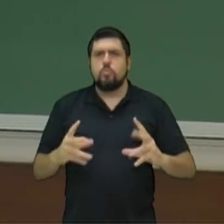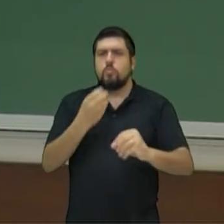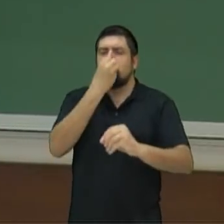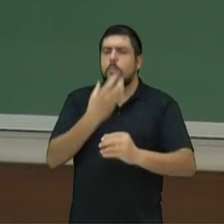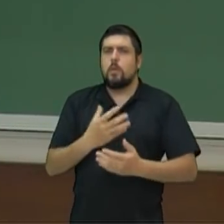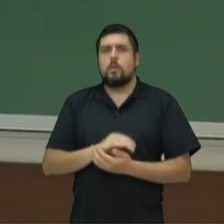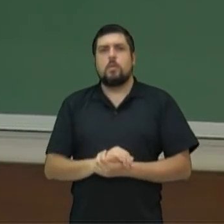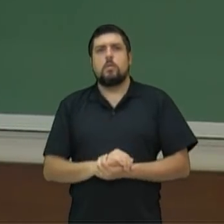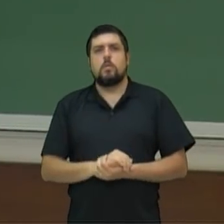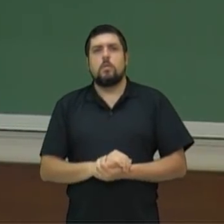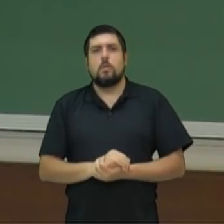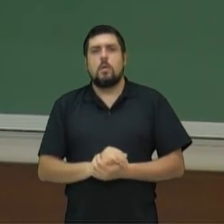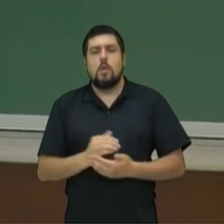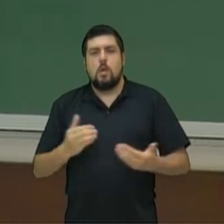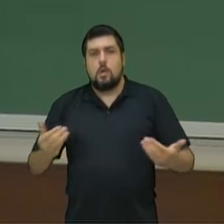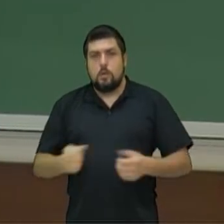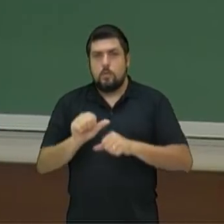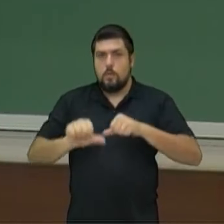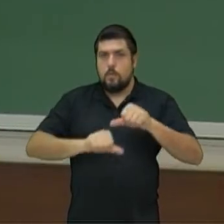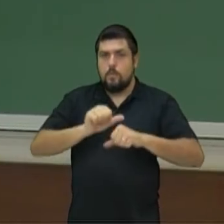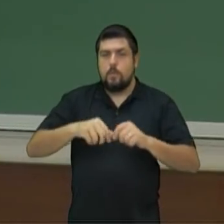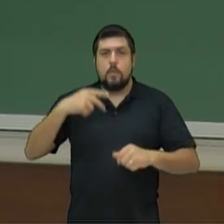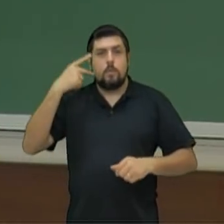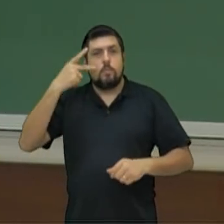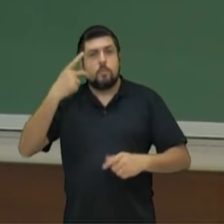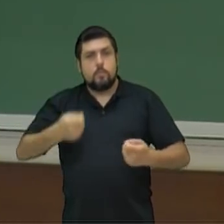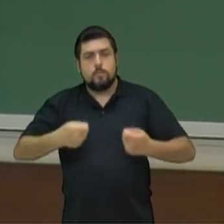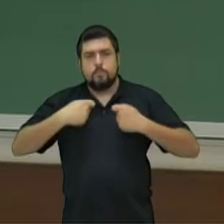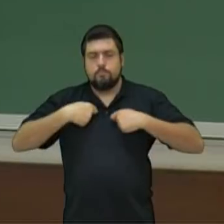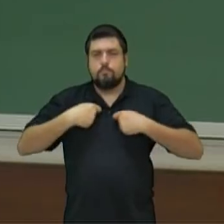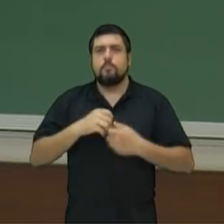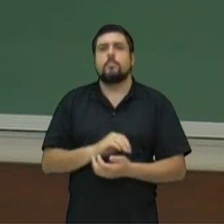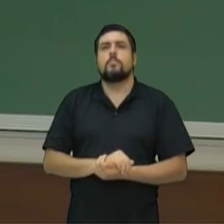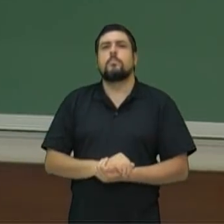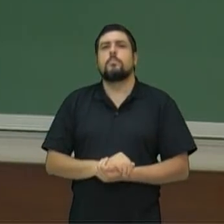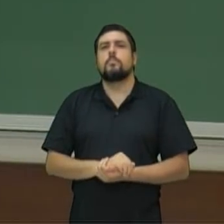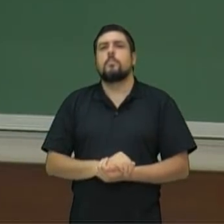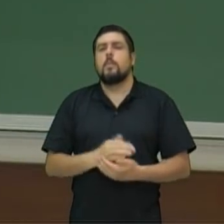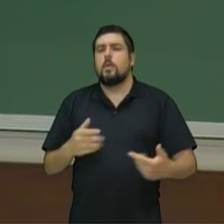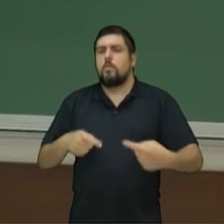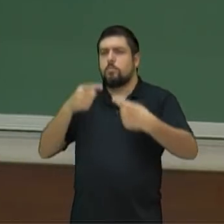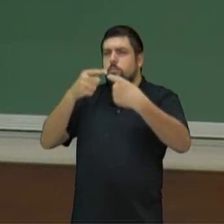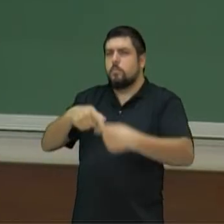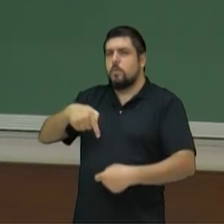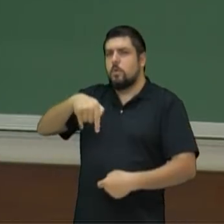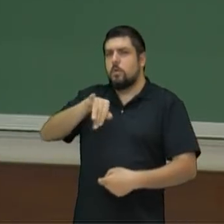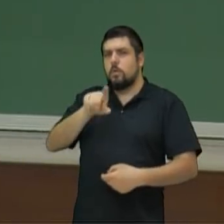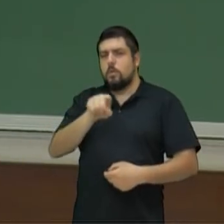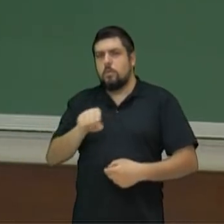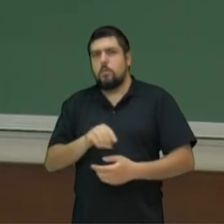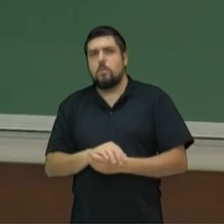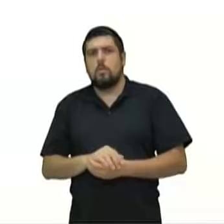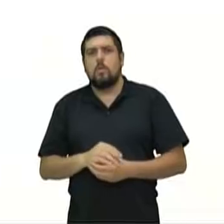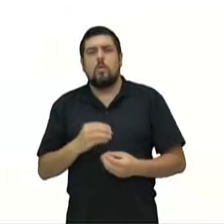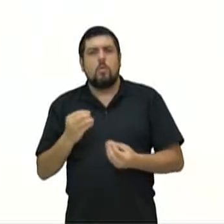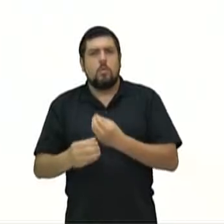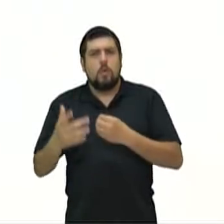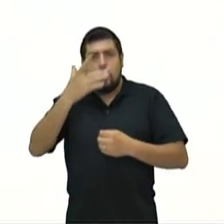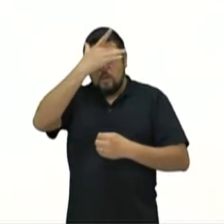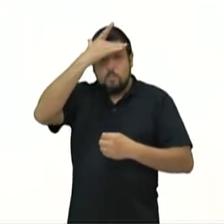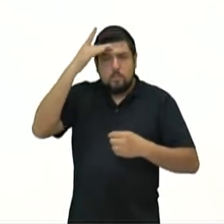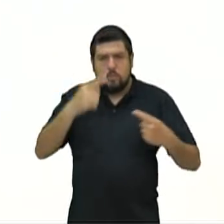Então, essa transformação política que nós podemos adquirir. Vamos para o quiz. Essa palavra, não é certo, pessoal. Pessoas que